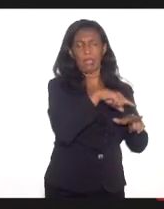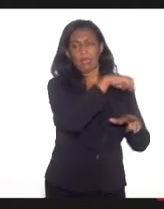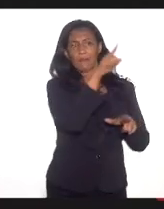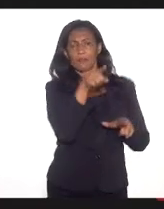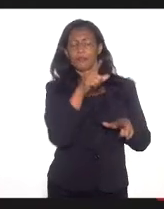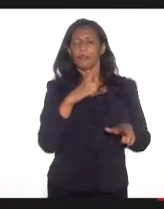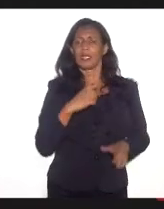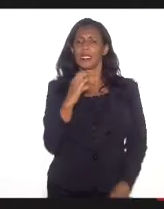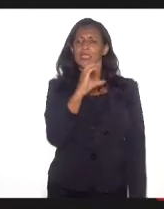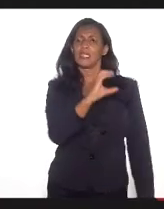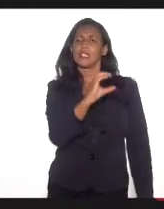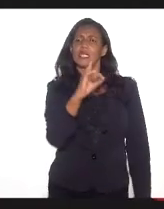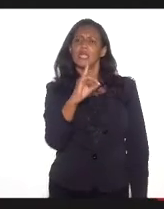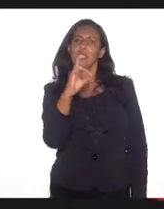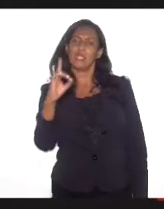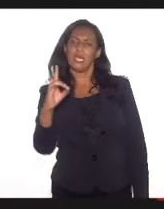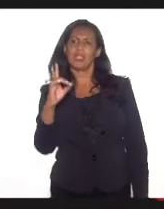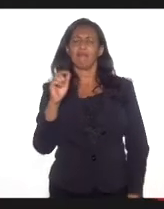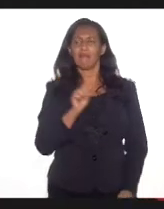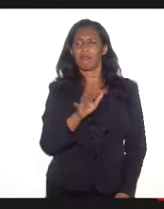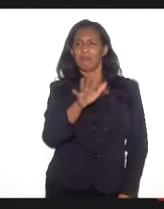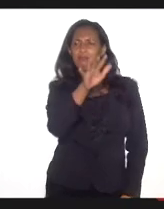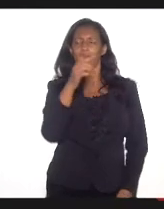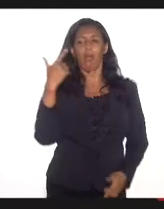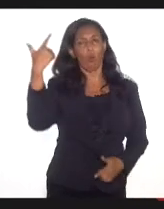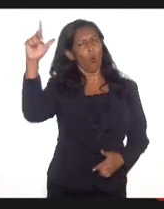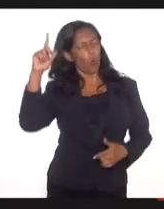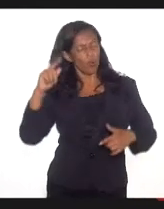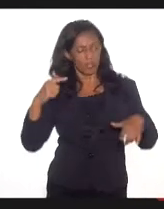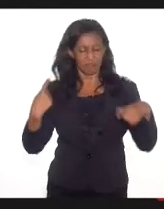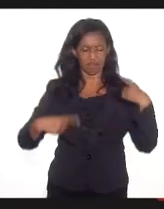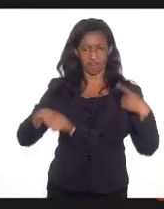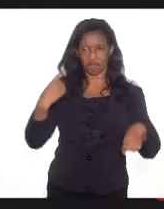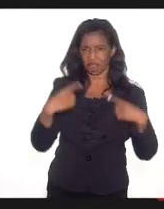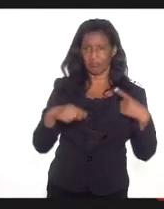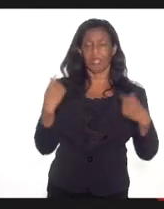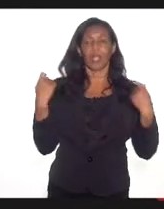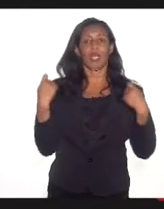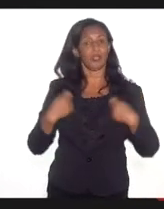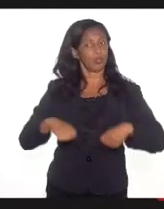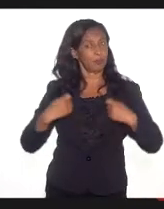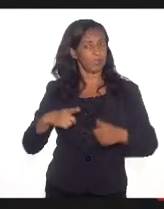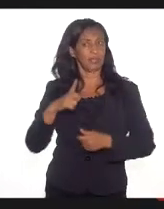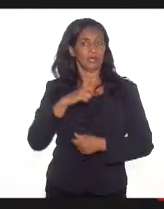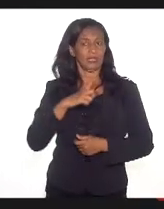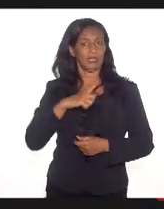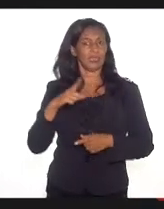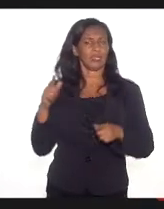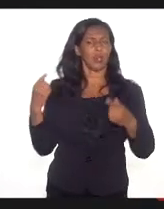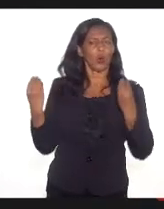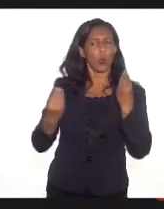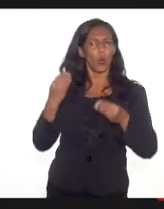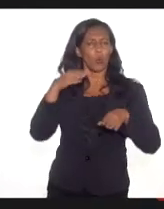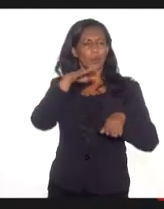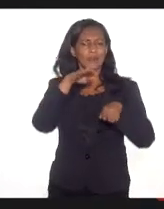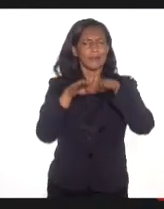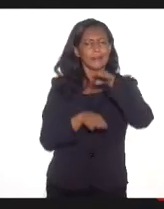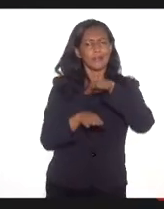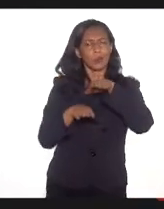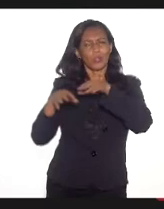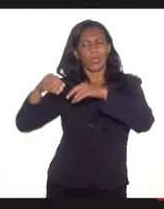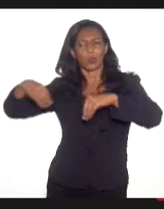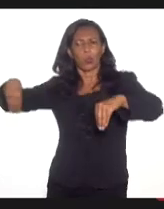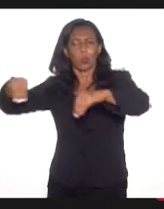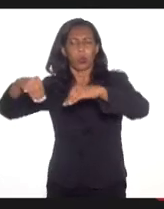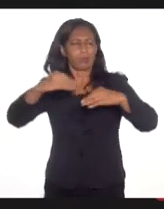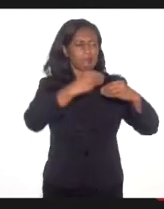nossa zona suburbana então essa é uma outra discussão que eu acho que a gente precisa ter de como é que a desigualdade territorial no estado